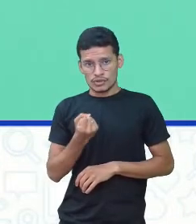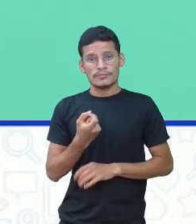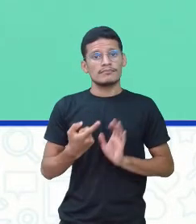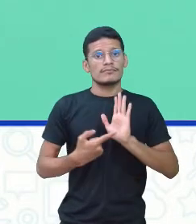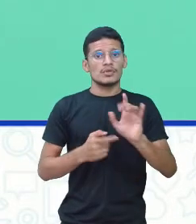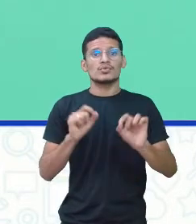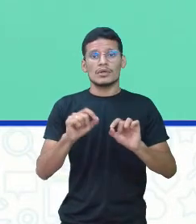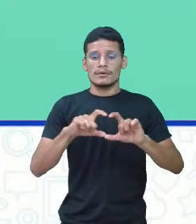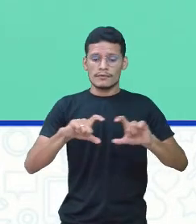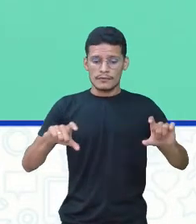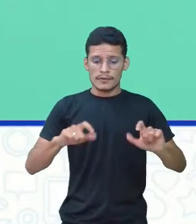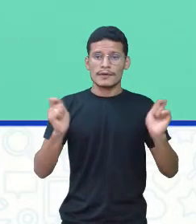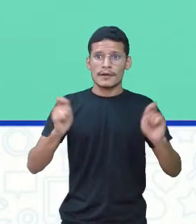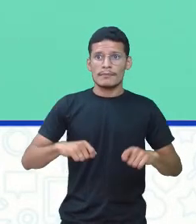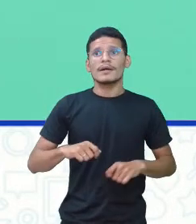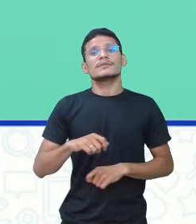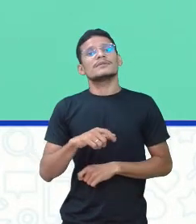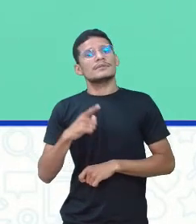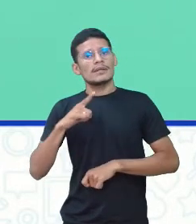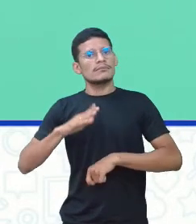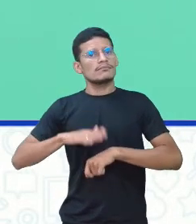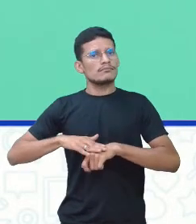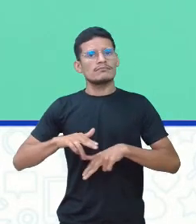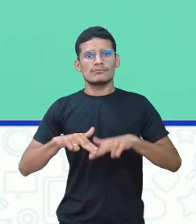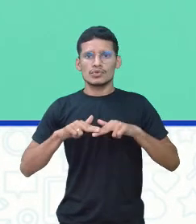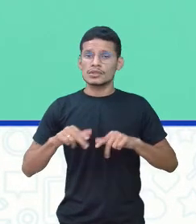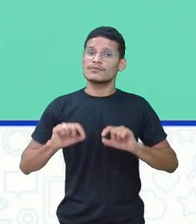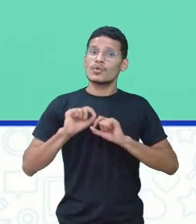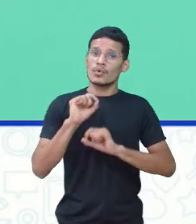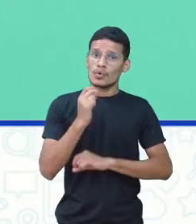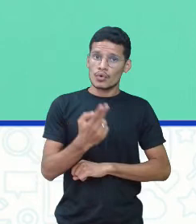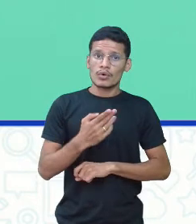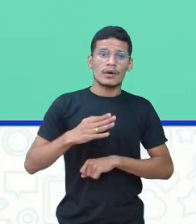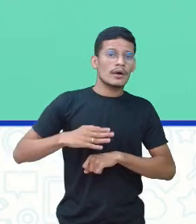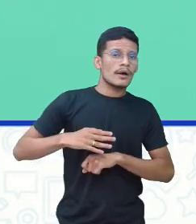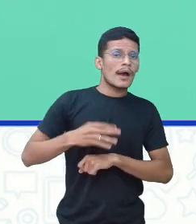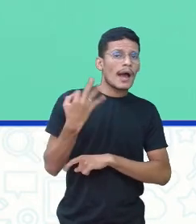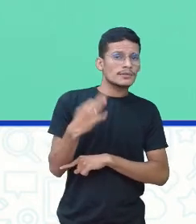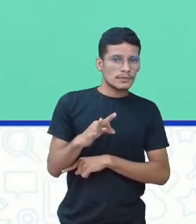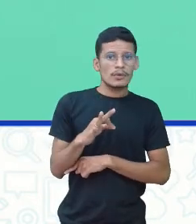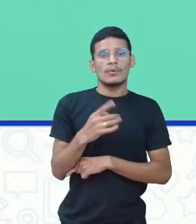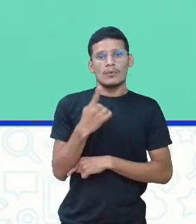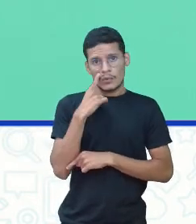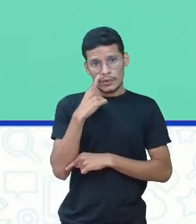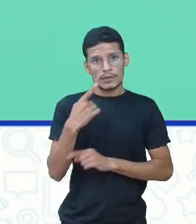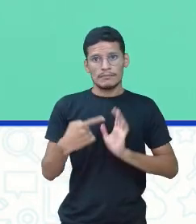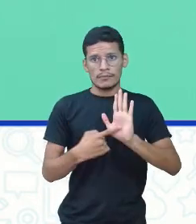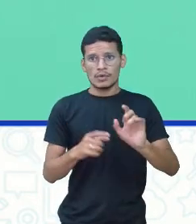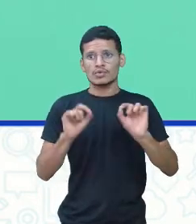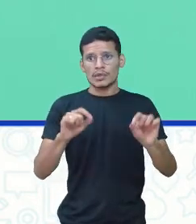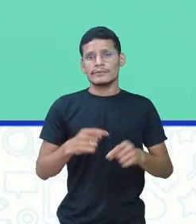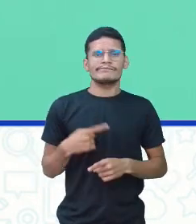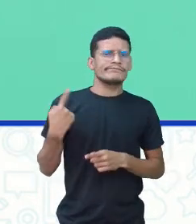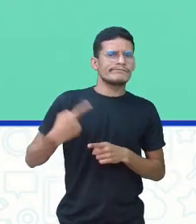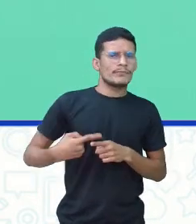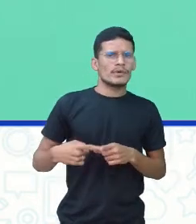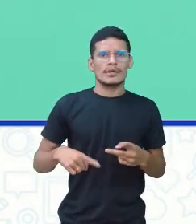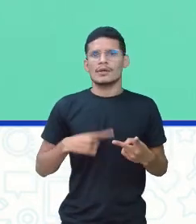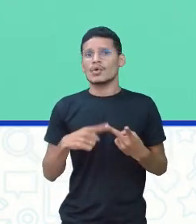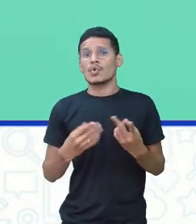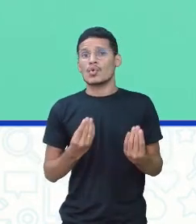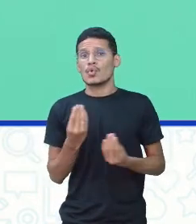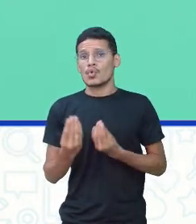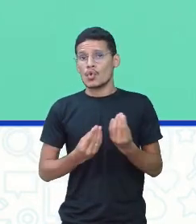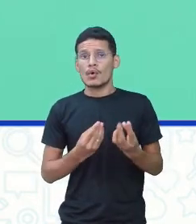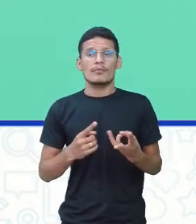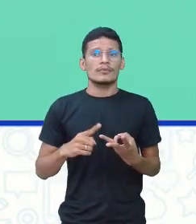orações que indicam causa, motivo ou razão, expresso na oração principal. Então, o porquê, o como quando quer